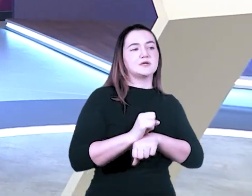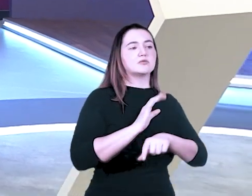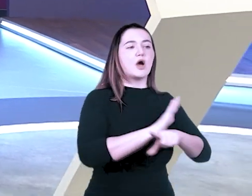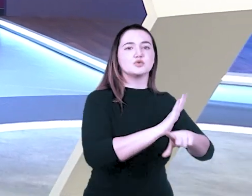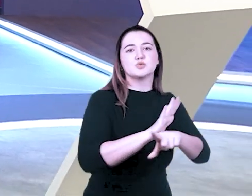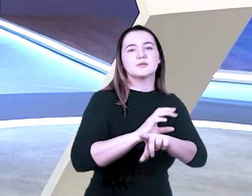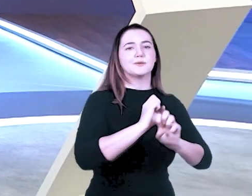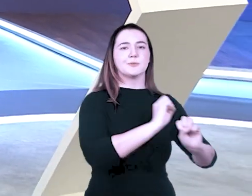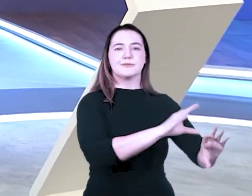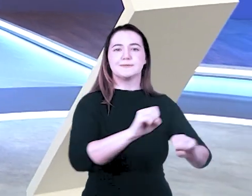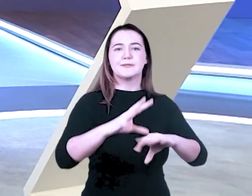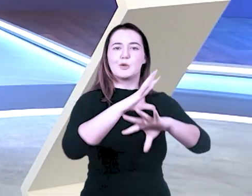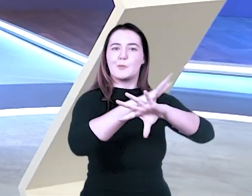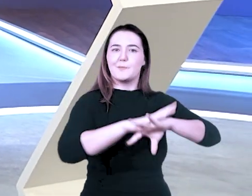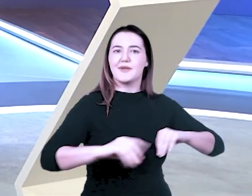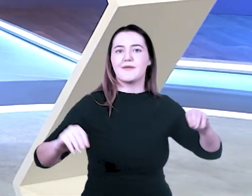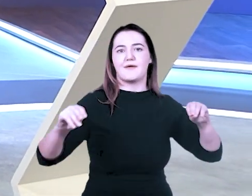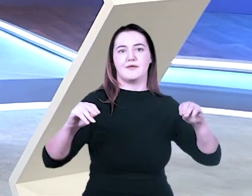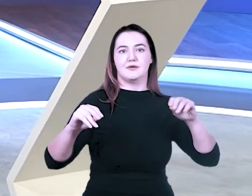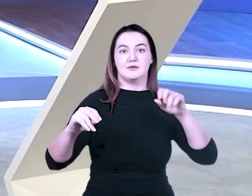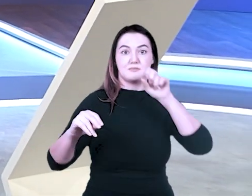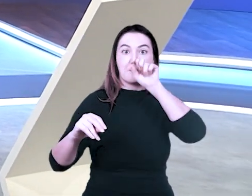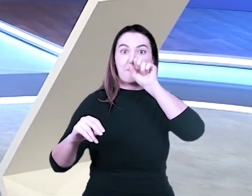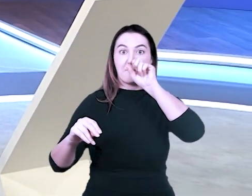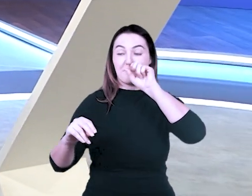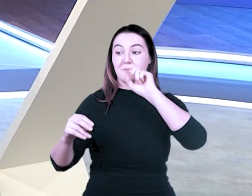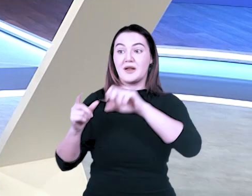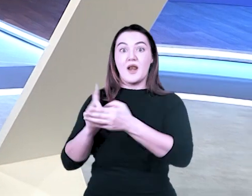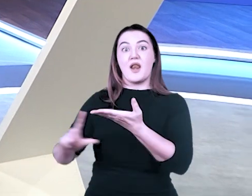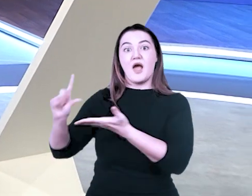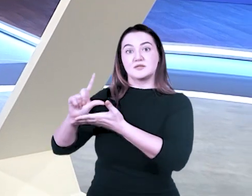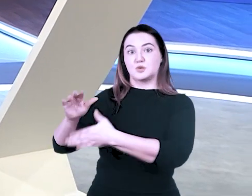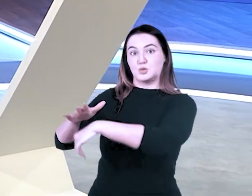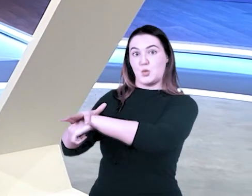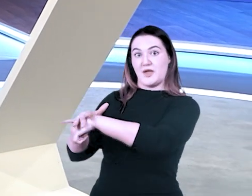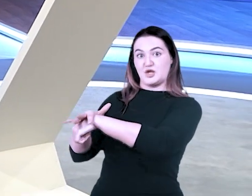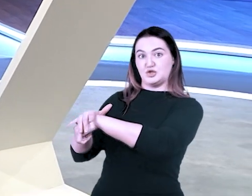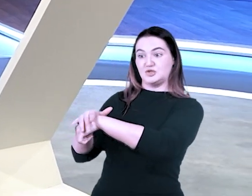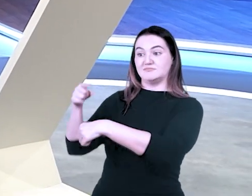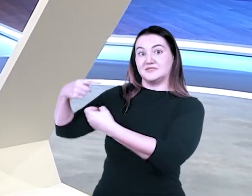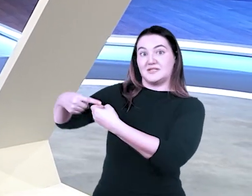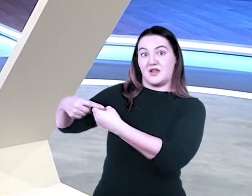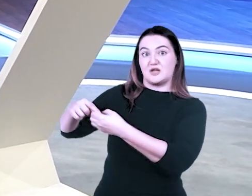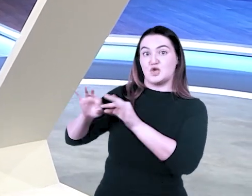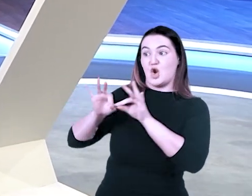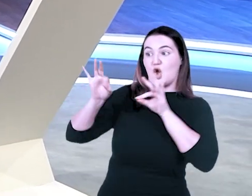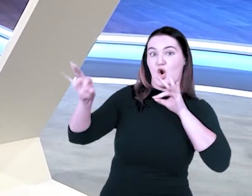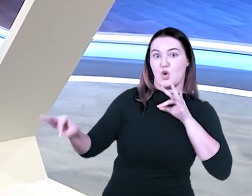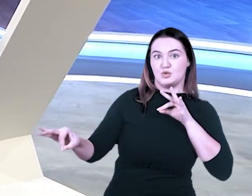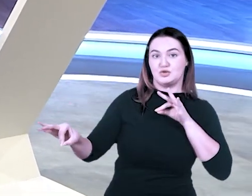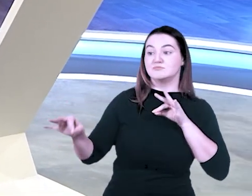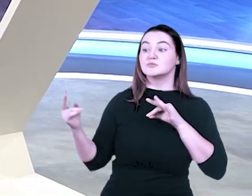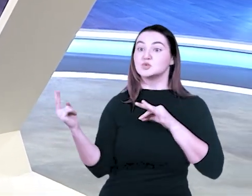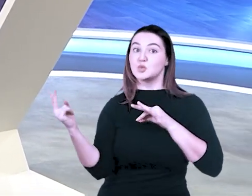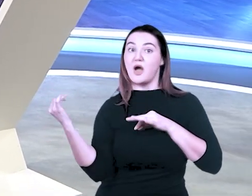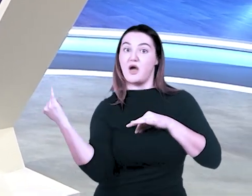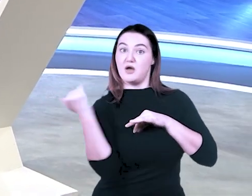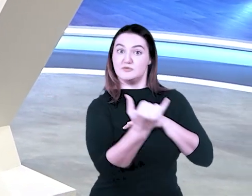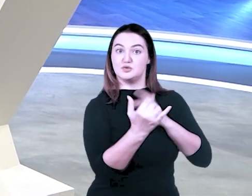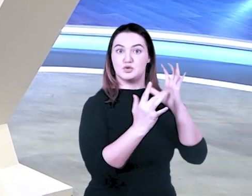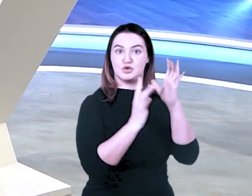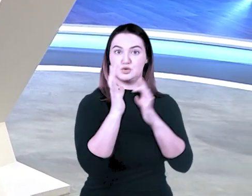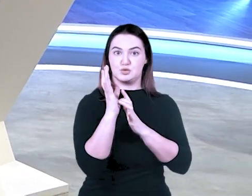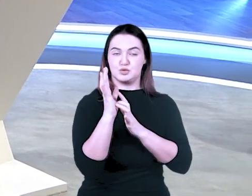aparecer algumas dúvidas aqui nesse relato. Lázaro estava doente e Maria e Marta pediram para Jesus vir porque ele estava